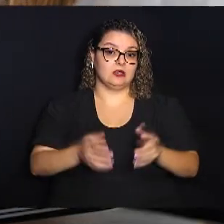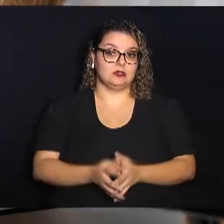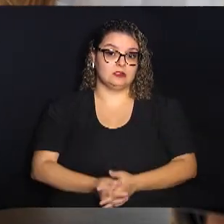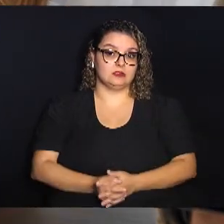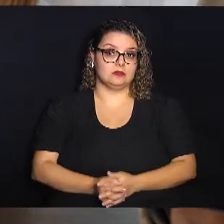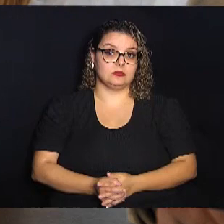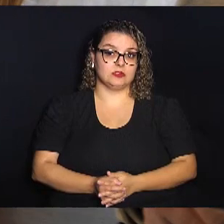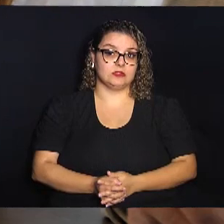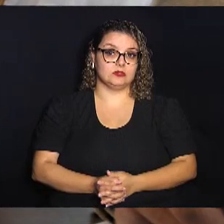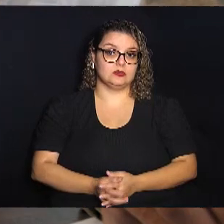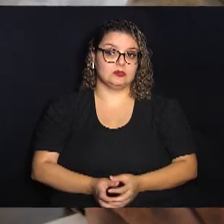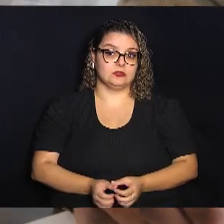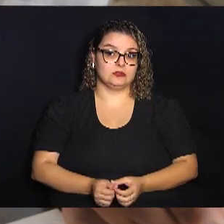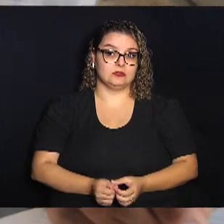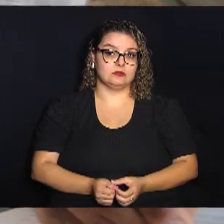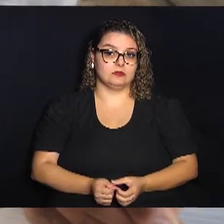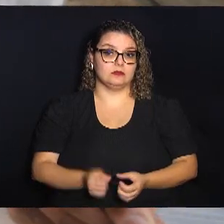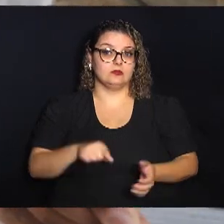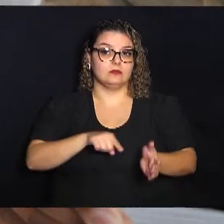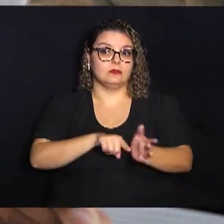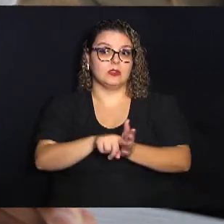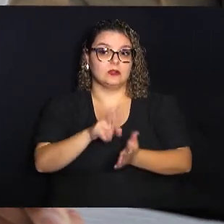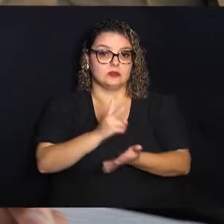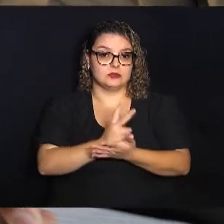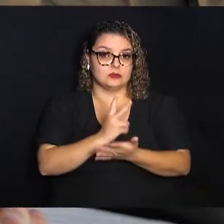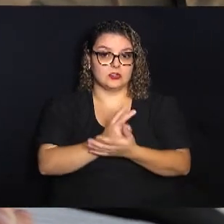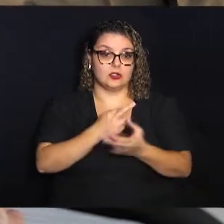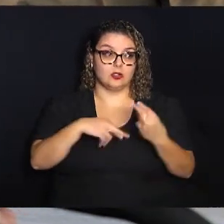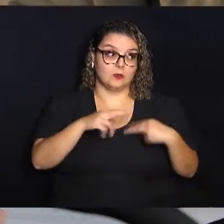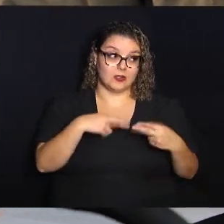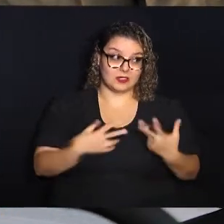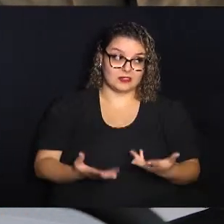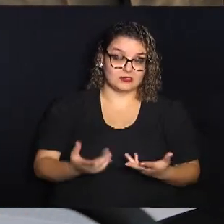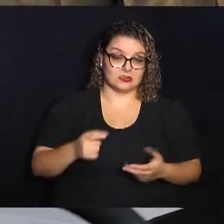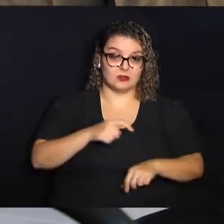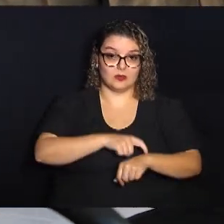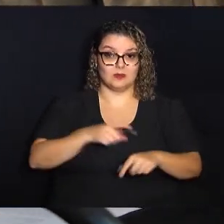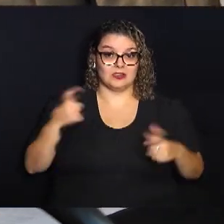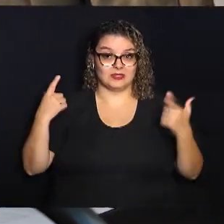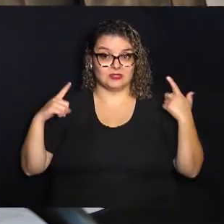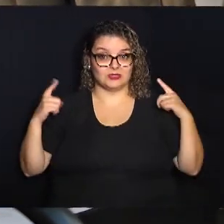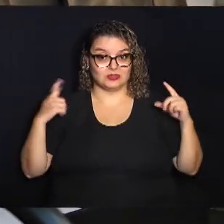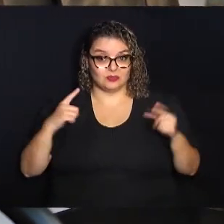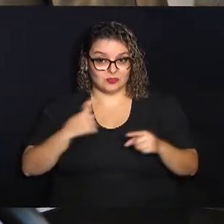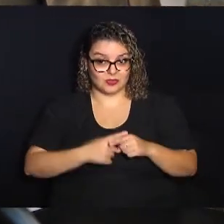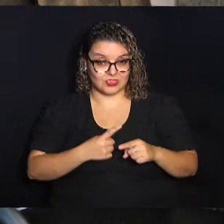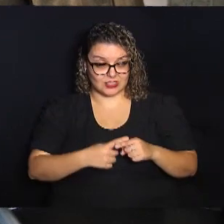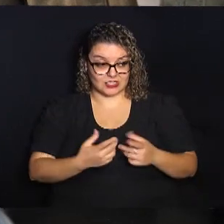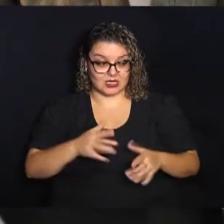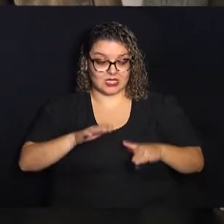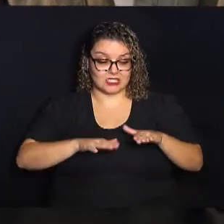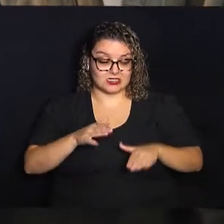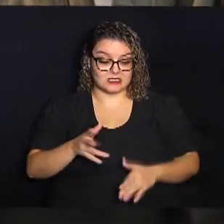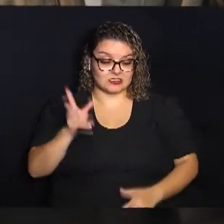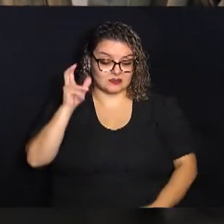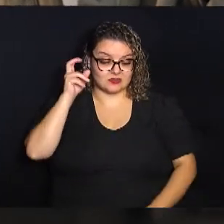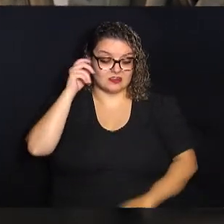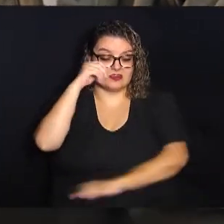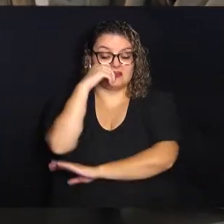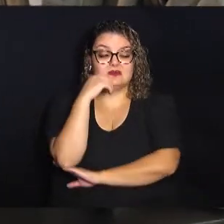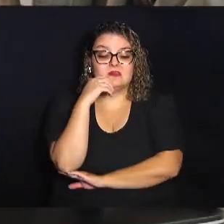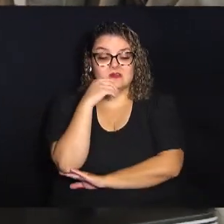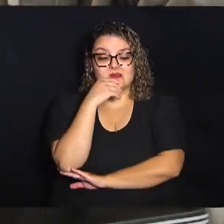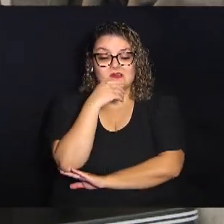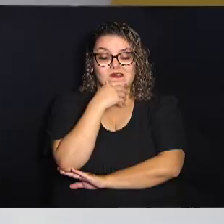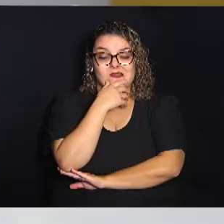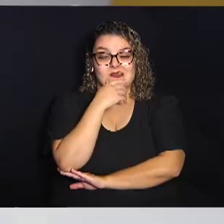elas questionam muito com relação a momentos de lazer. Porque a gente às vezes ouve e fala, puxa